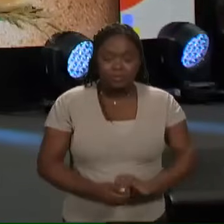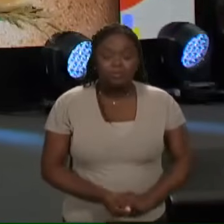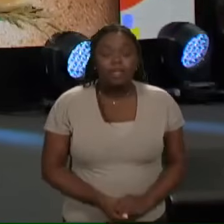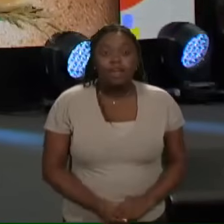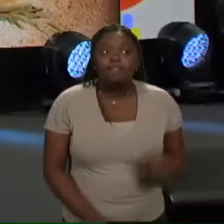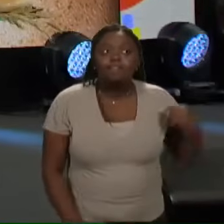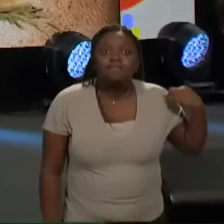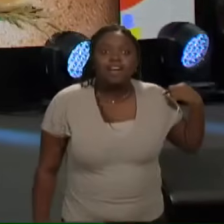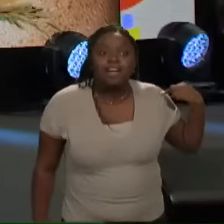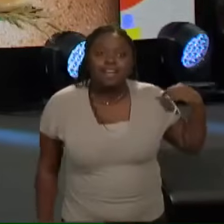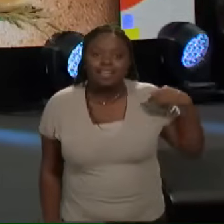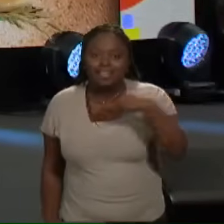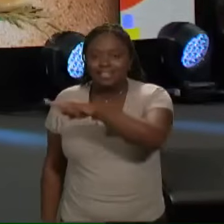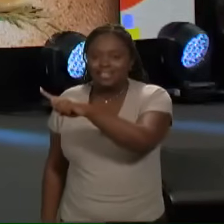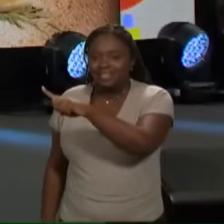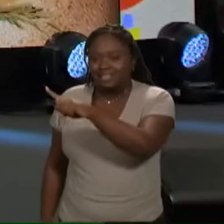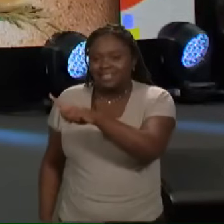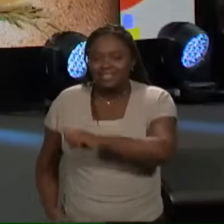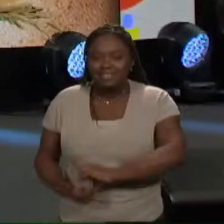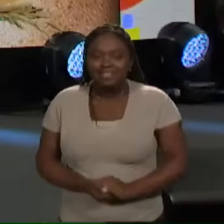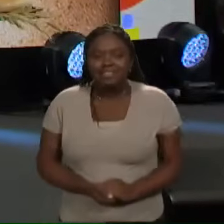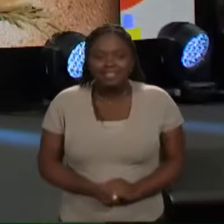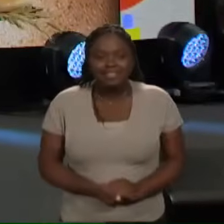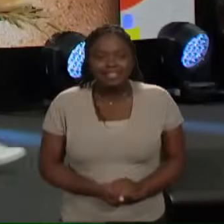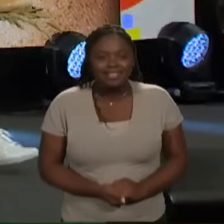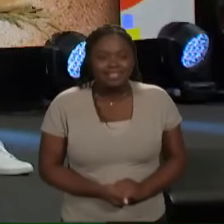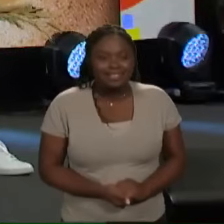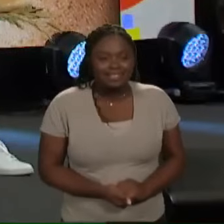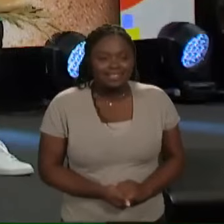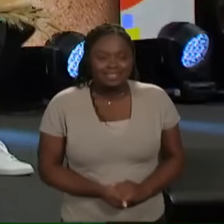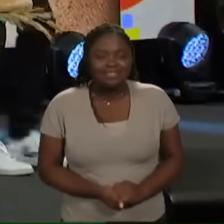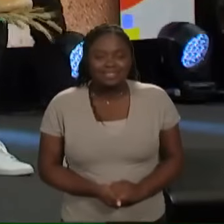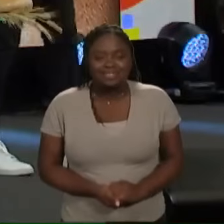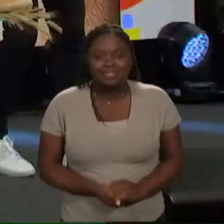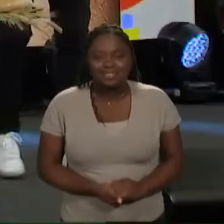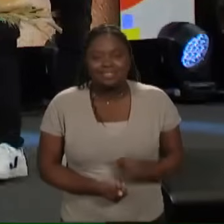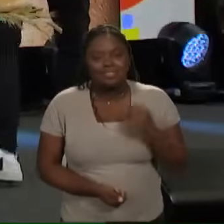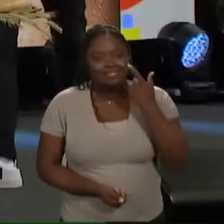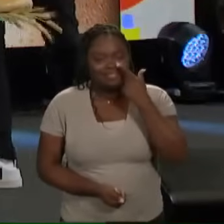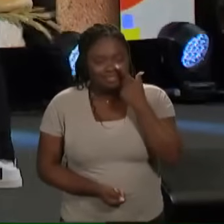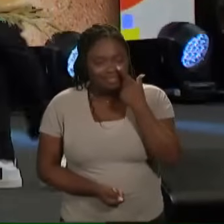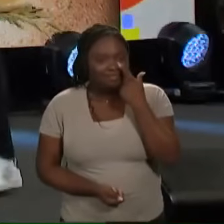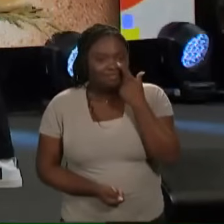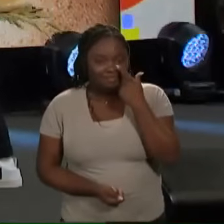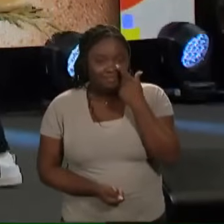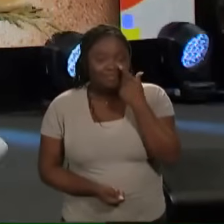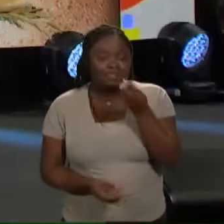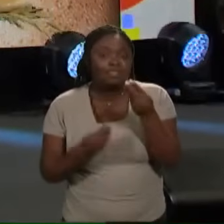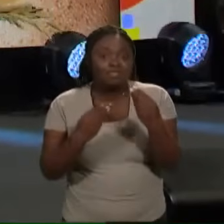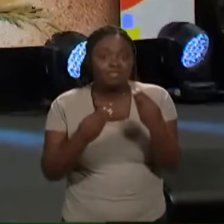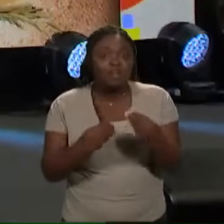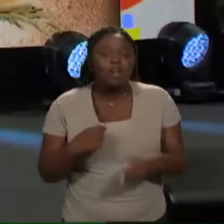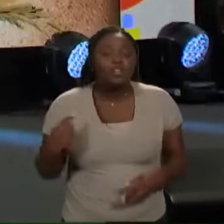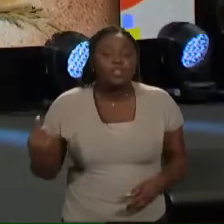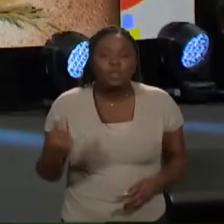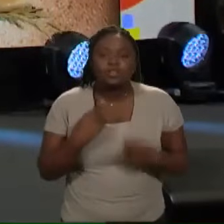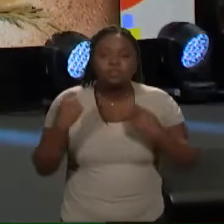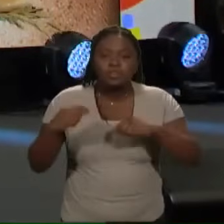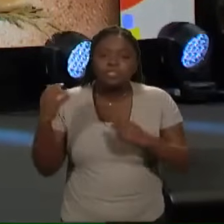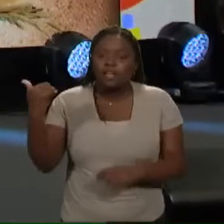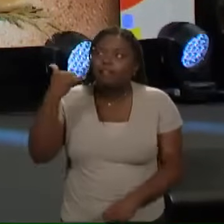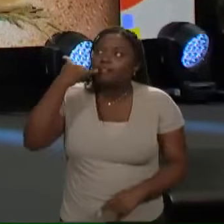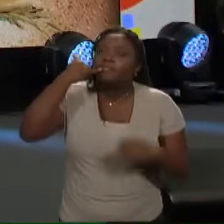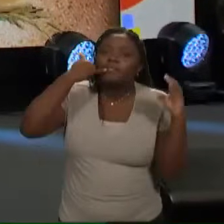Vá! Ó! Meu Deus do céu! Gente, nós temos que dar um telefonema para